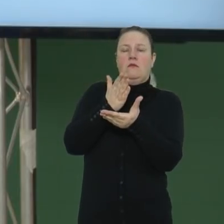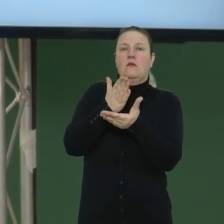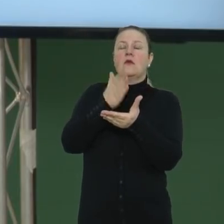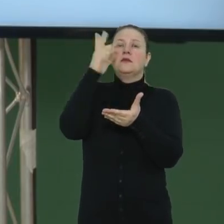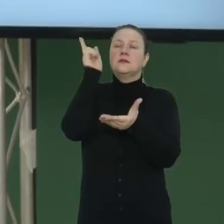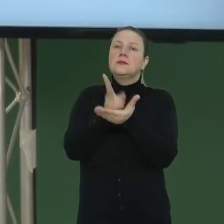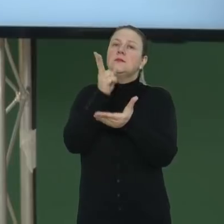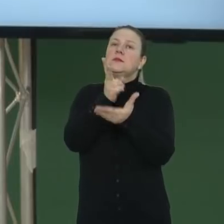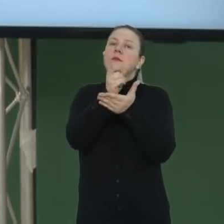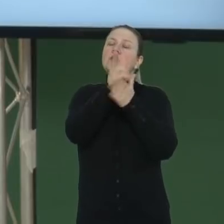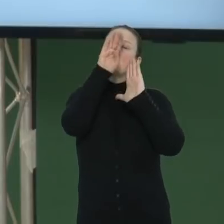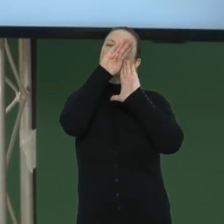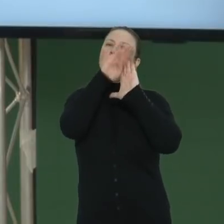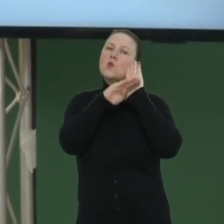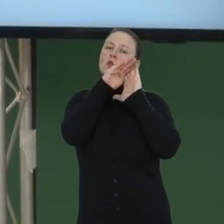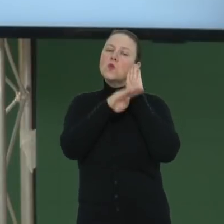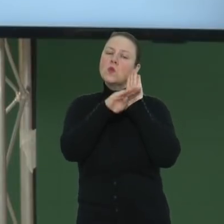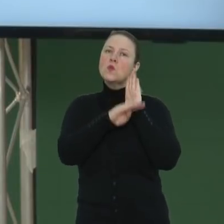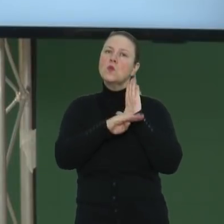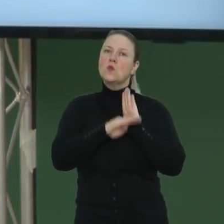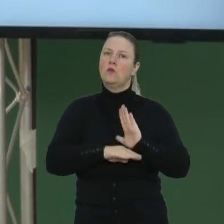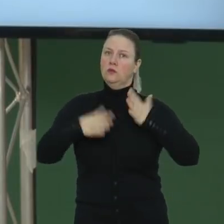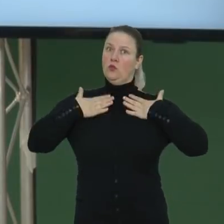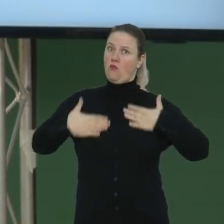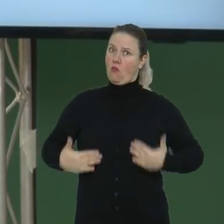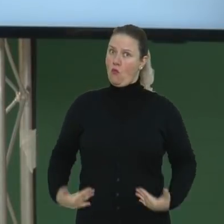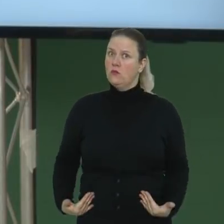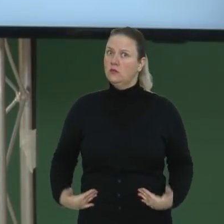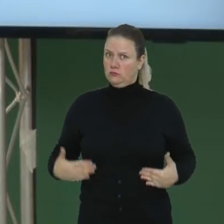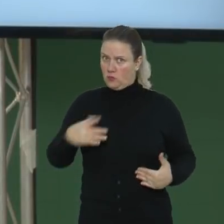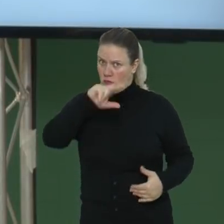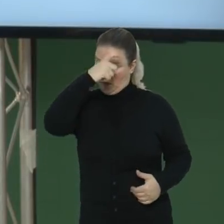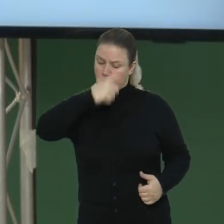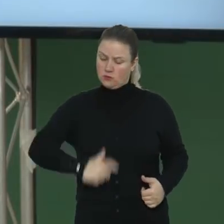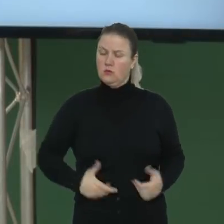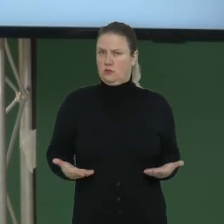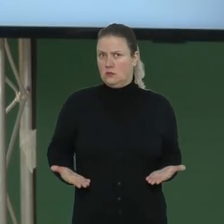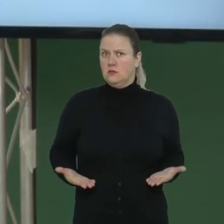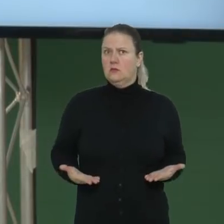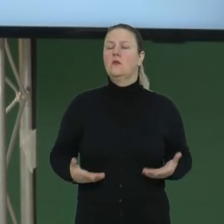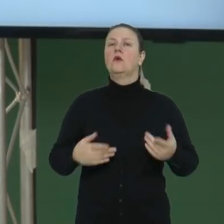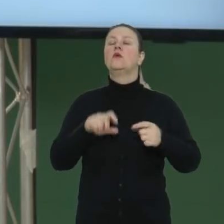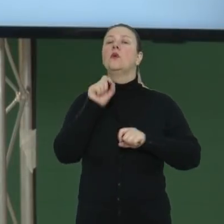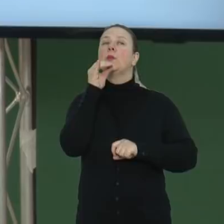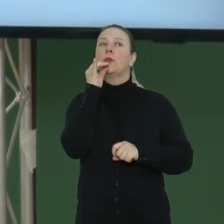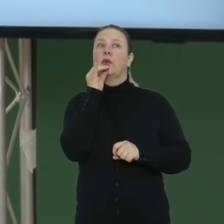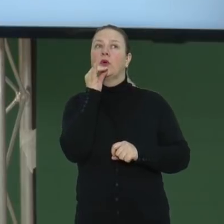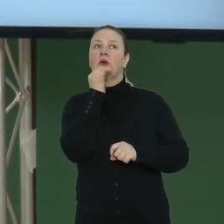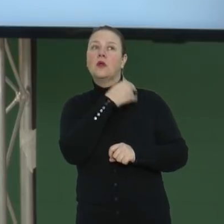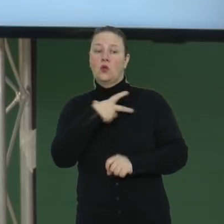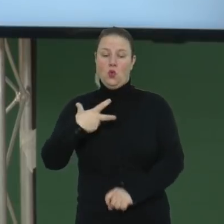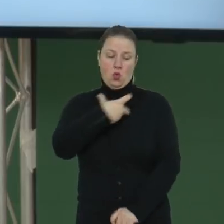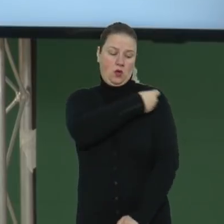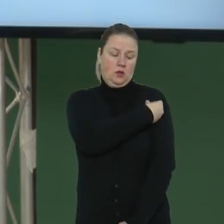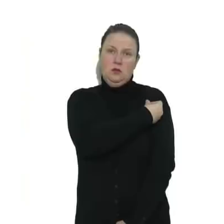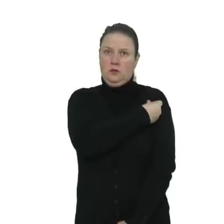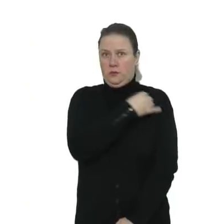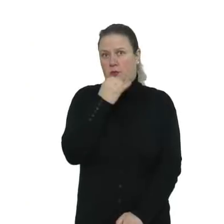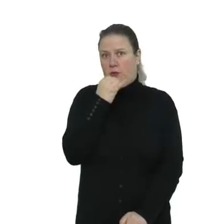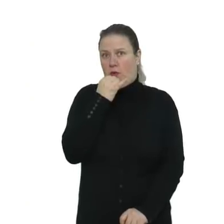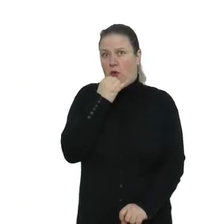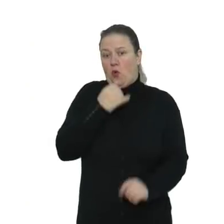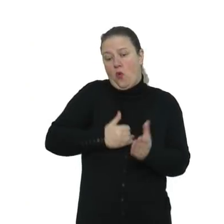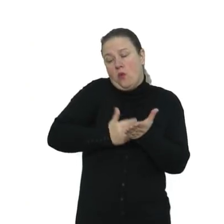reduzir a metade daquele efeito no organismo, ok? Então, lá no minuto, né, no instante zero, quando ele injetou, né, o que aconteceu?